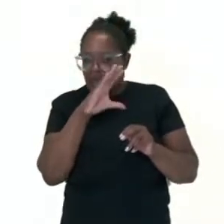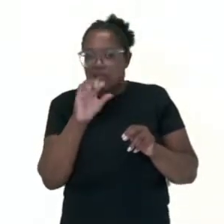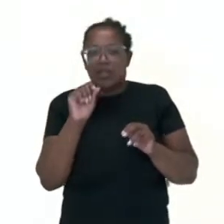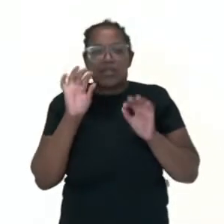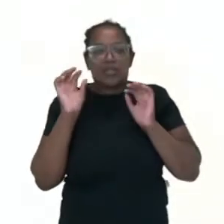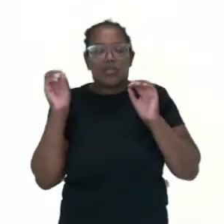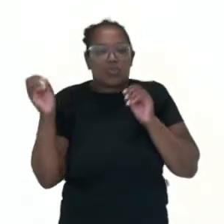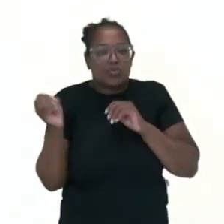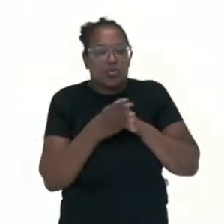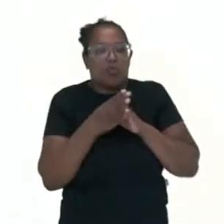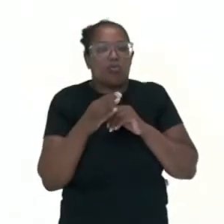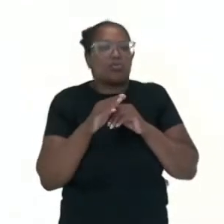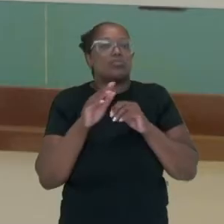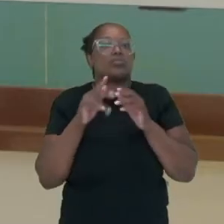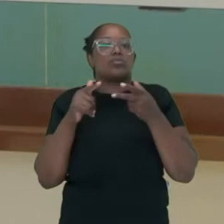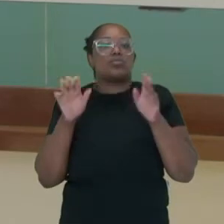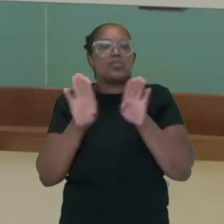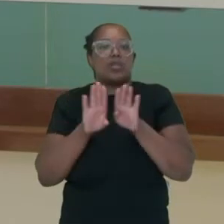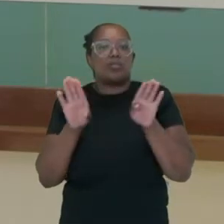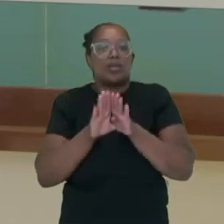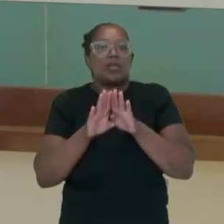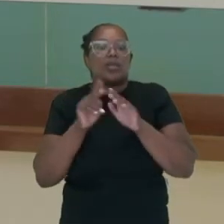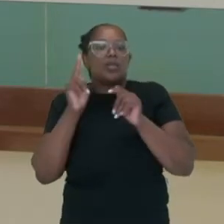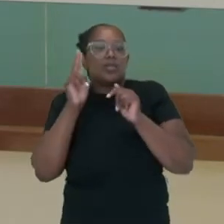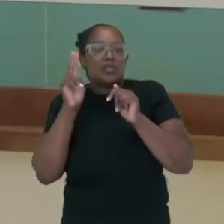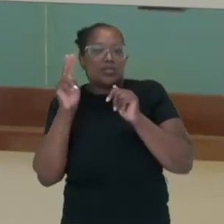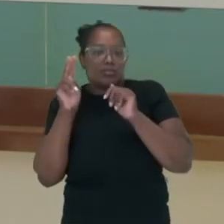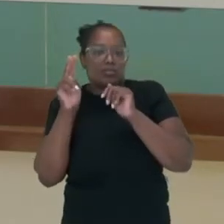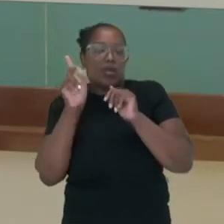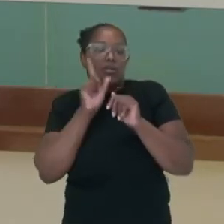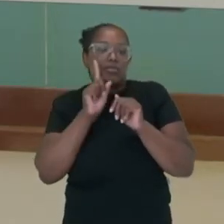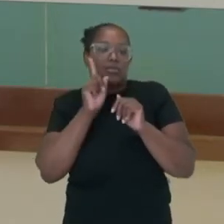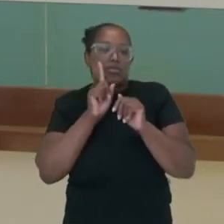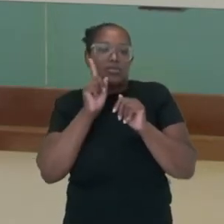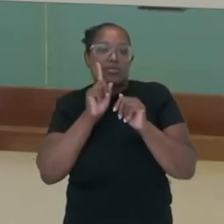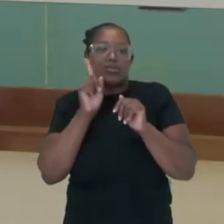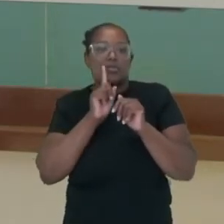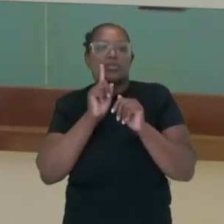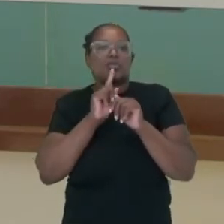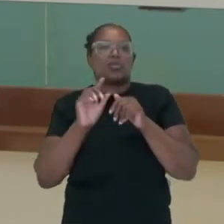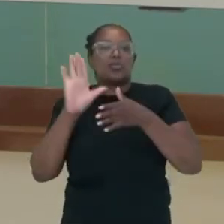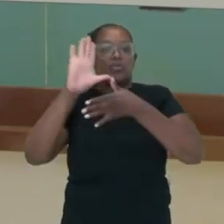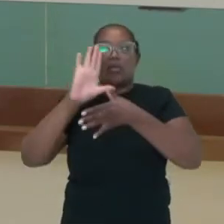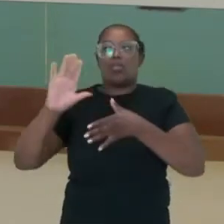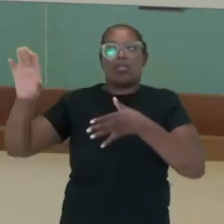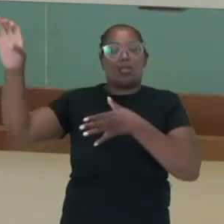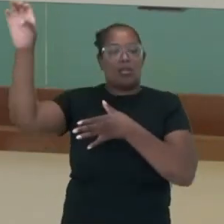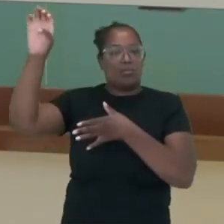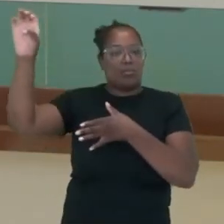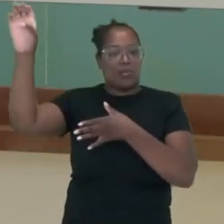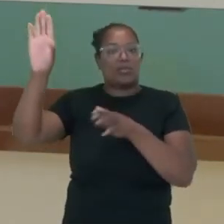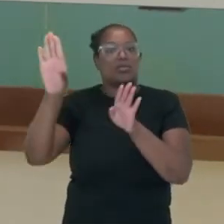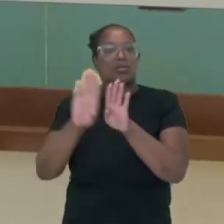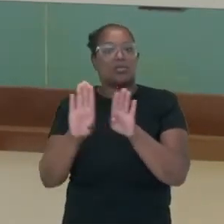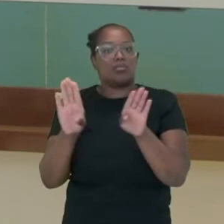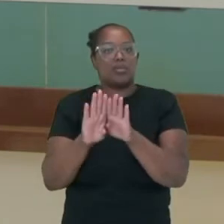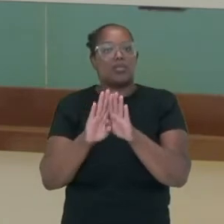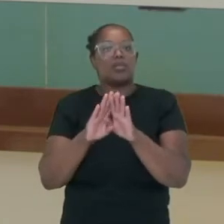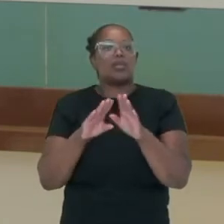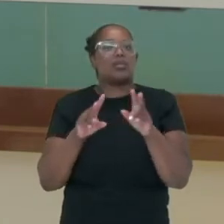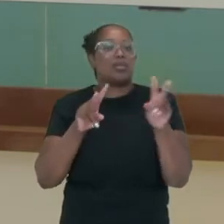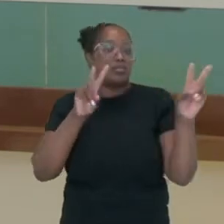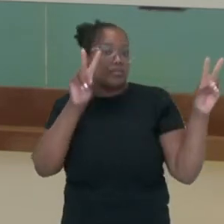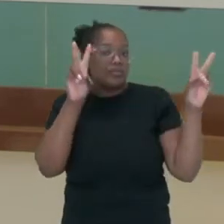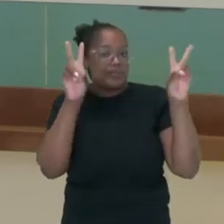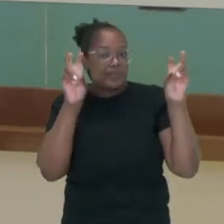estruturação recém-formada, e Estados Unidos da América, refletindo e desenvolvendo a permanência do capitalismo. Nessa temática,